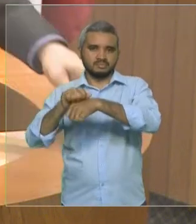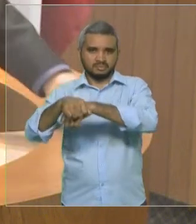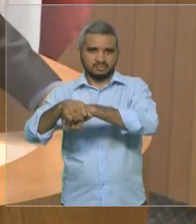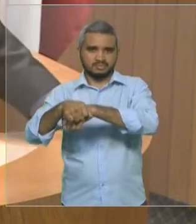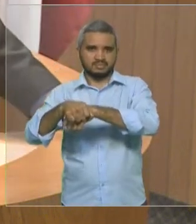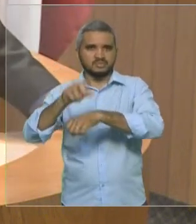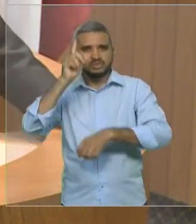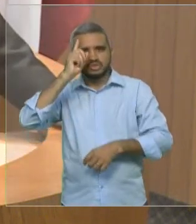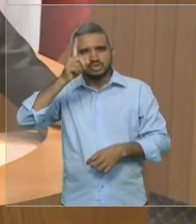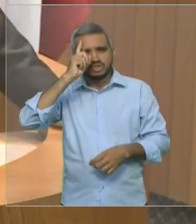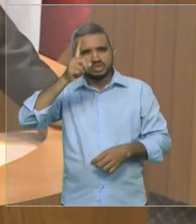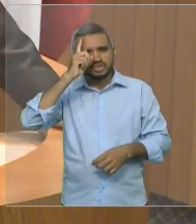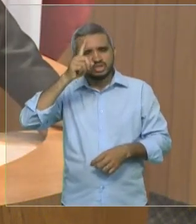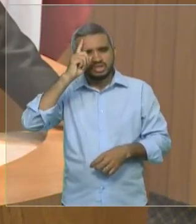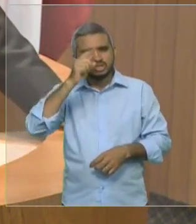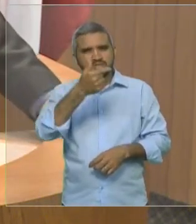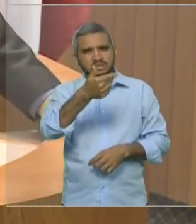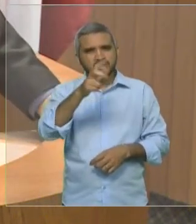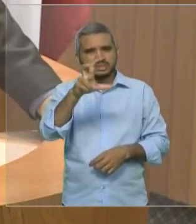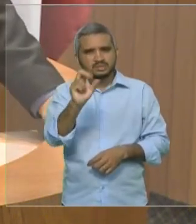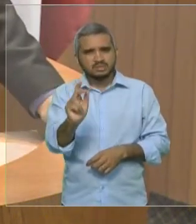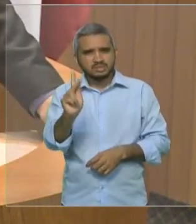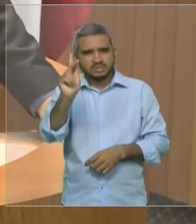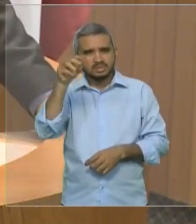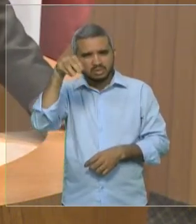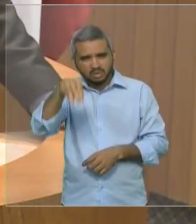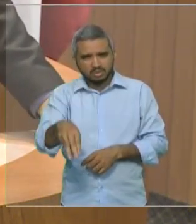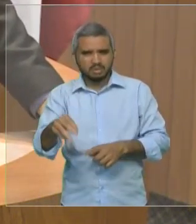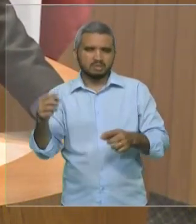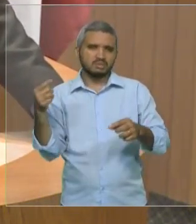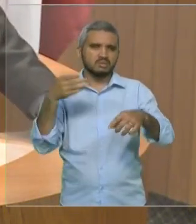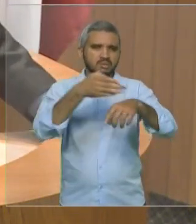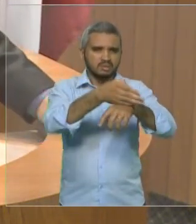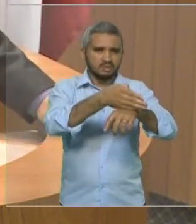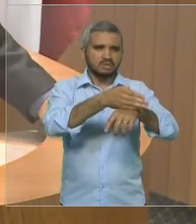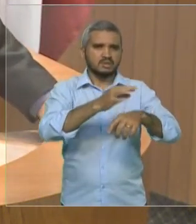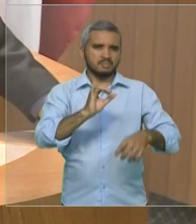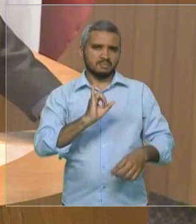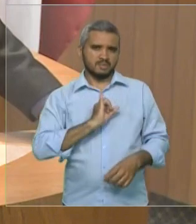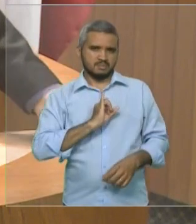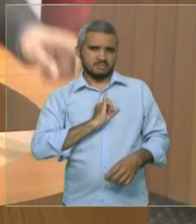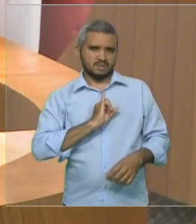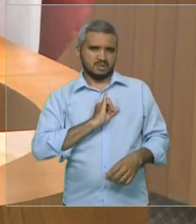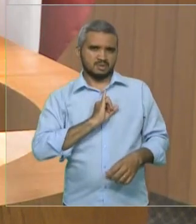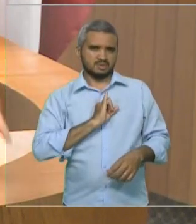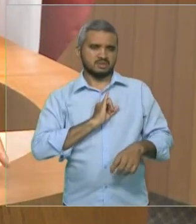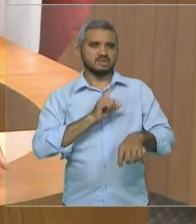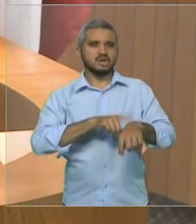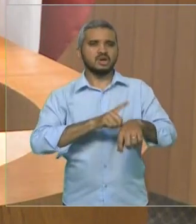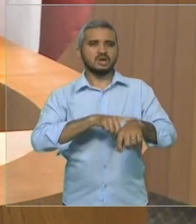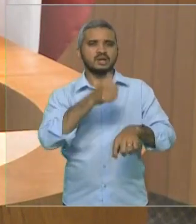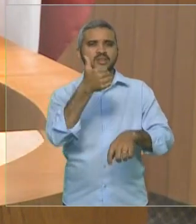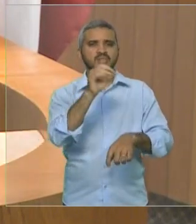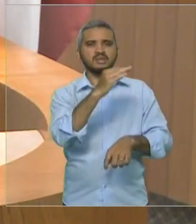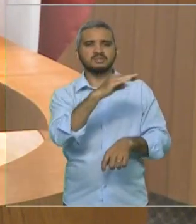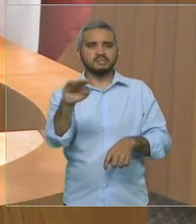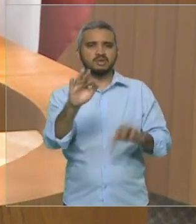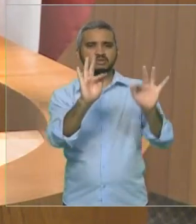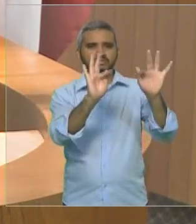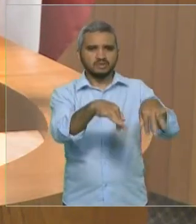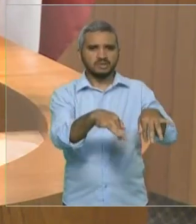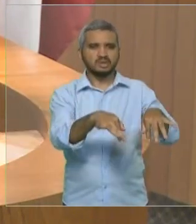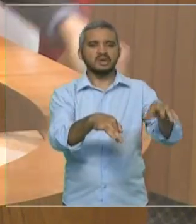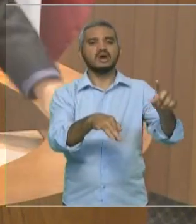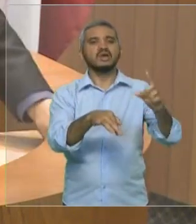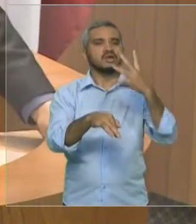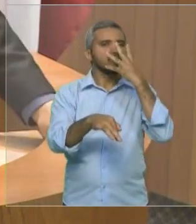250 quilômetros para chegar até Imperatriz, e quando terminava a aula, 10h30 da noite, pegar uma van ou um ônibus